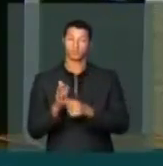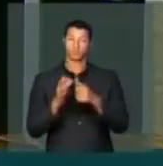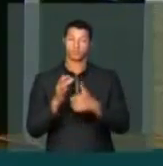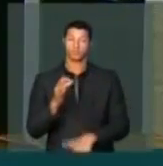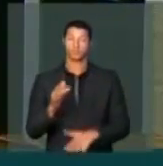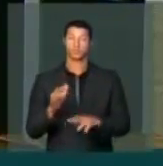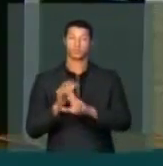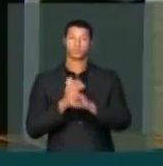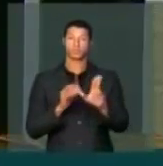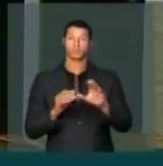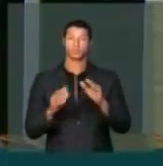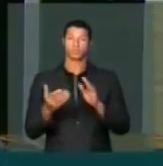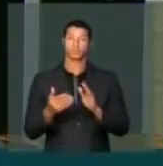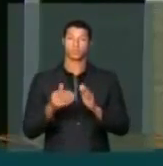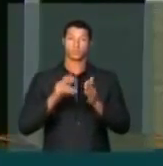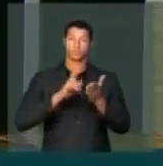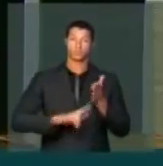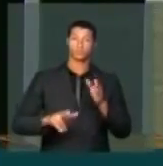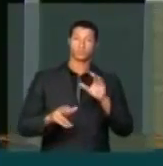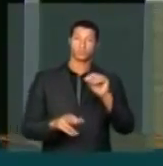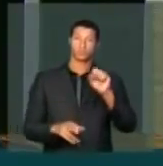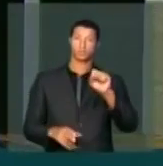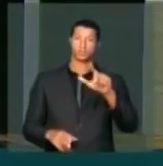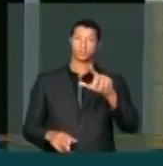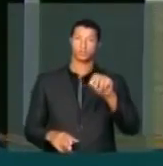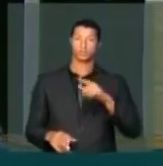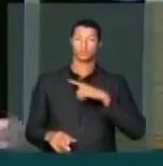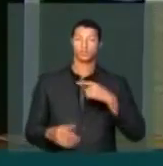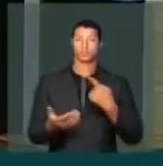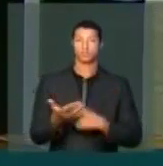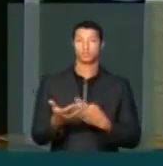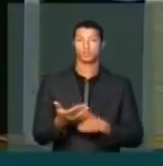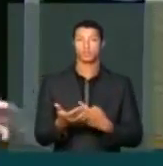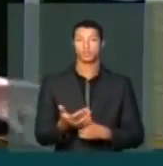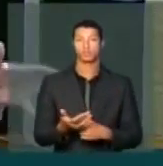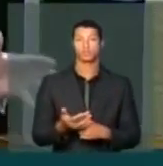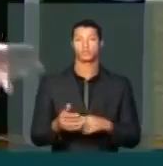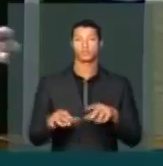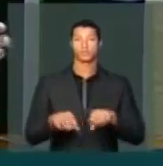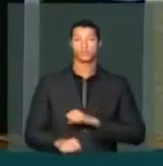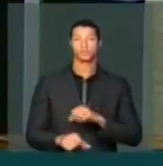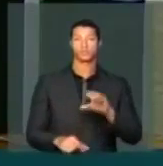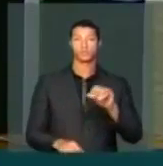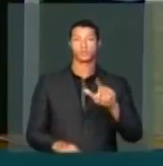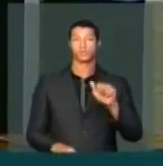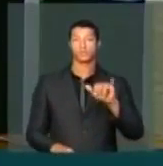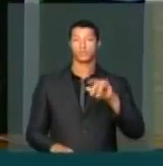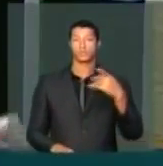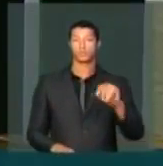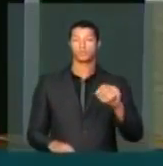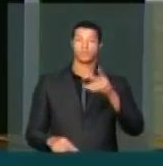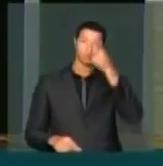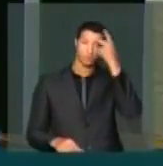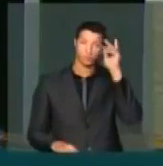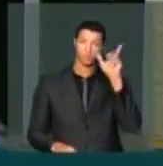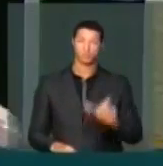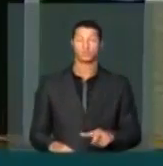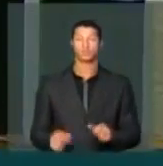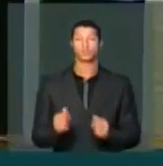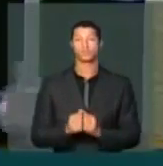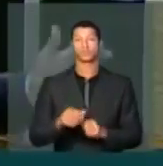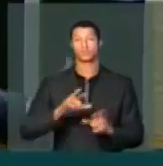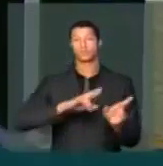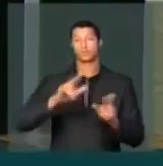documento chamado a Carta de Oslo e assumimos o compromisso da formação de uma coalizão de parlamentares